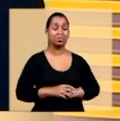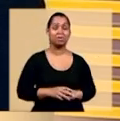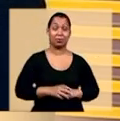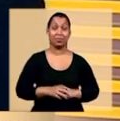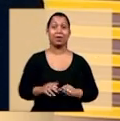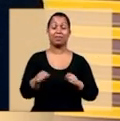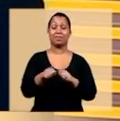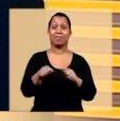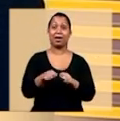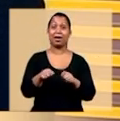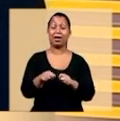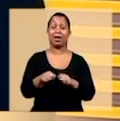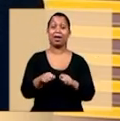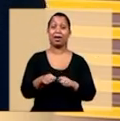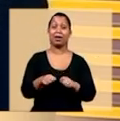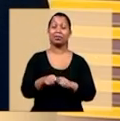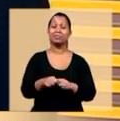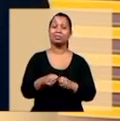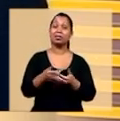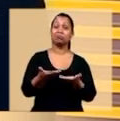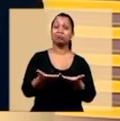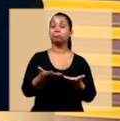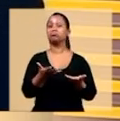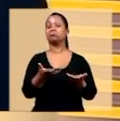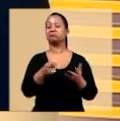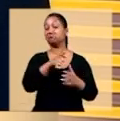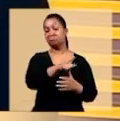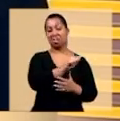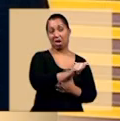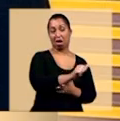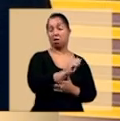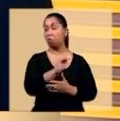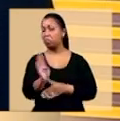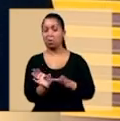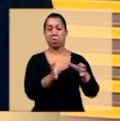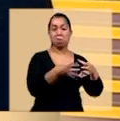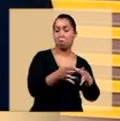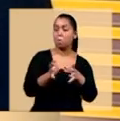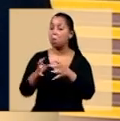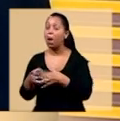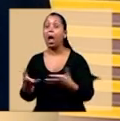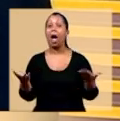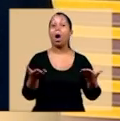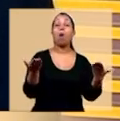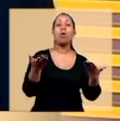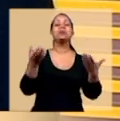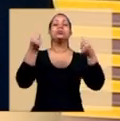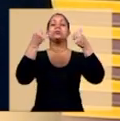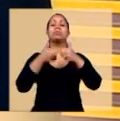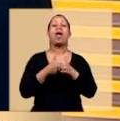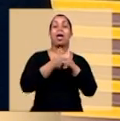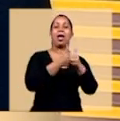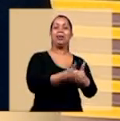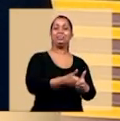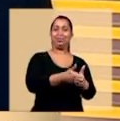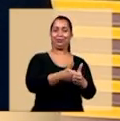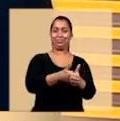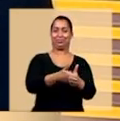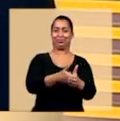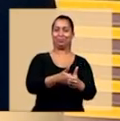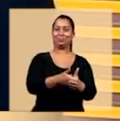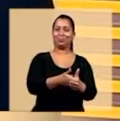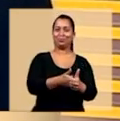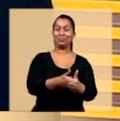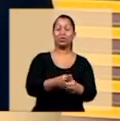fazer intervenções nos setores, tipo assim, não precisa ser o setor A ou B, vamos falar hoje sobre assédio moral para toda a empresa. Perfeito. No